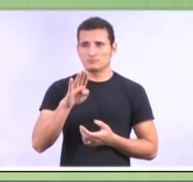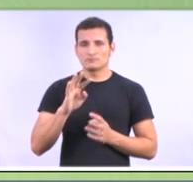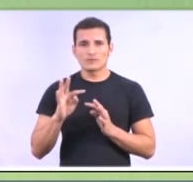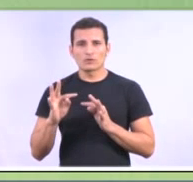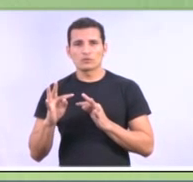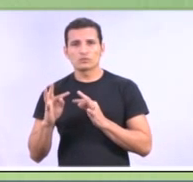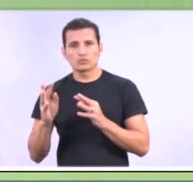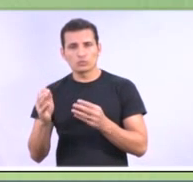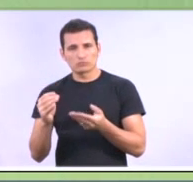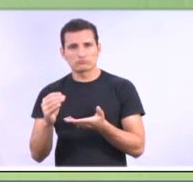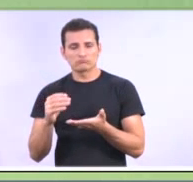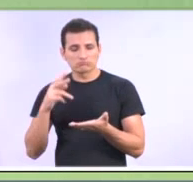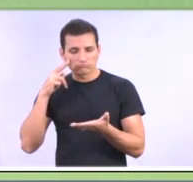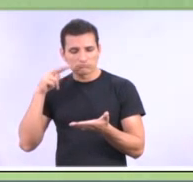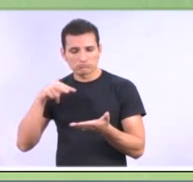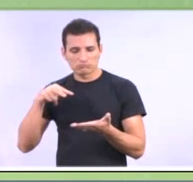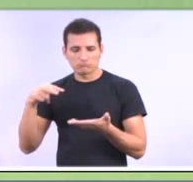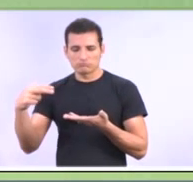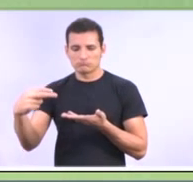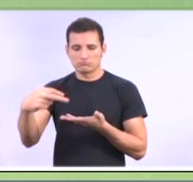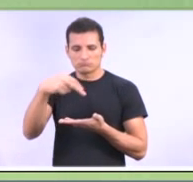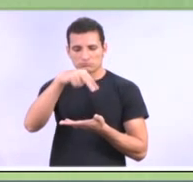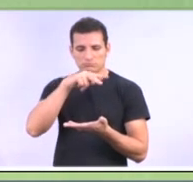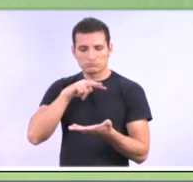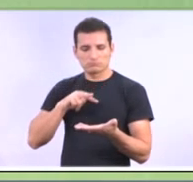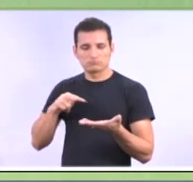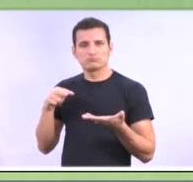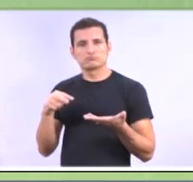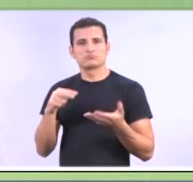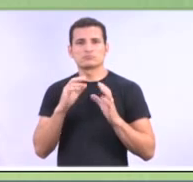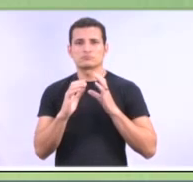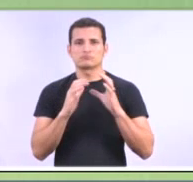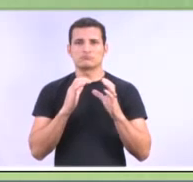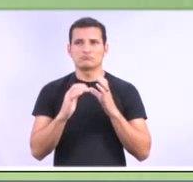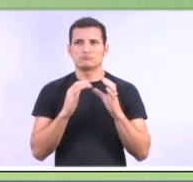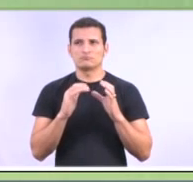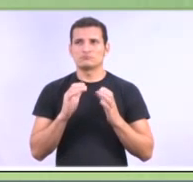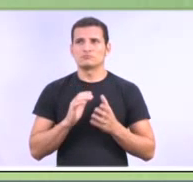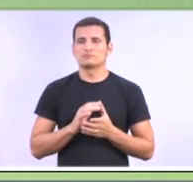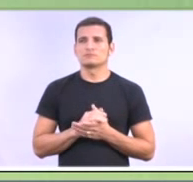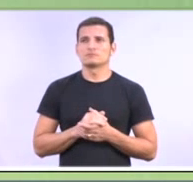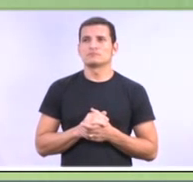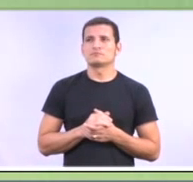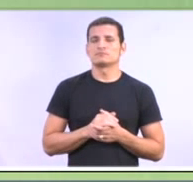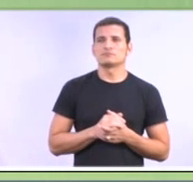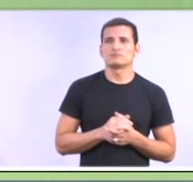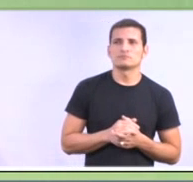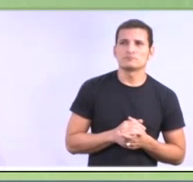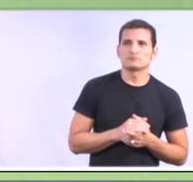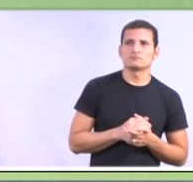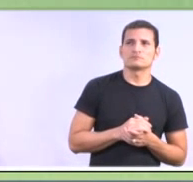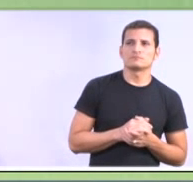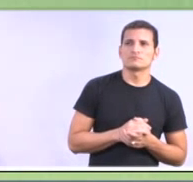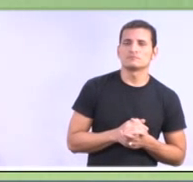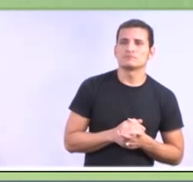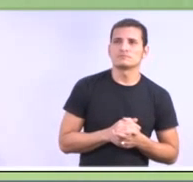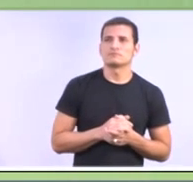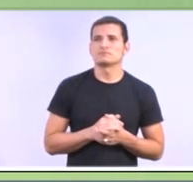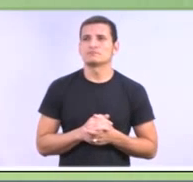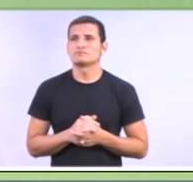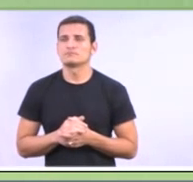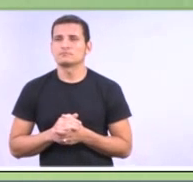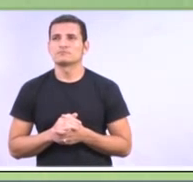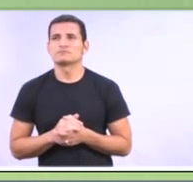ouvir essa comunicação que estaria acontecendo, como é na topologia de barramento.